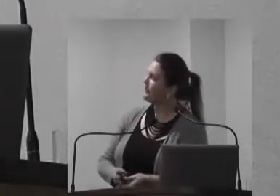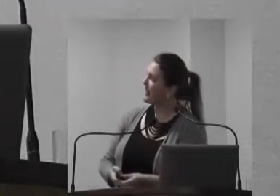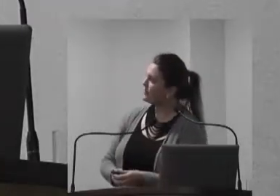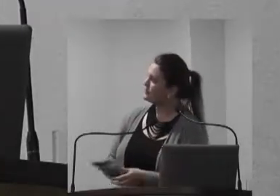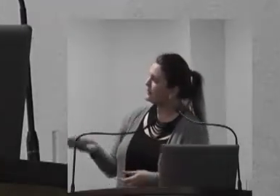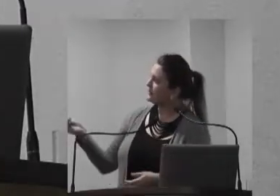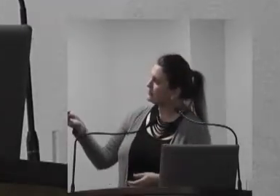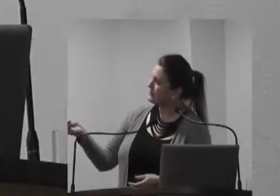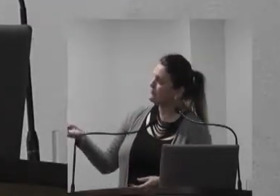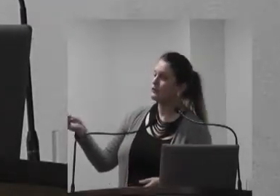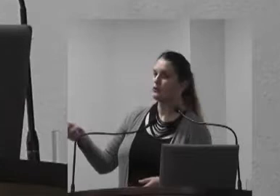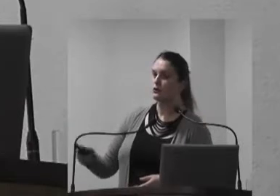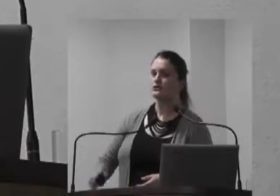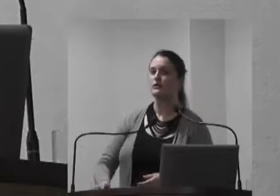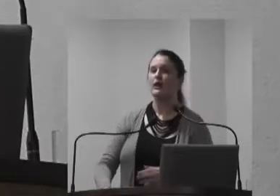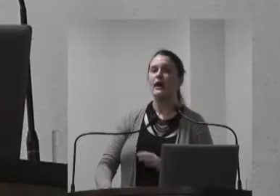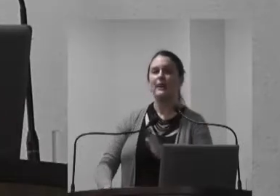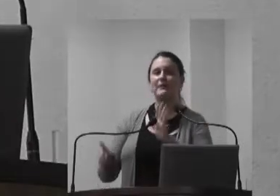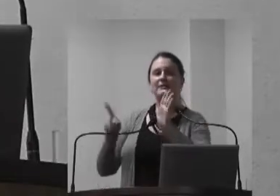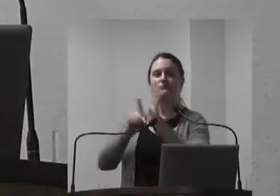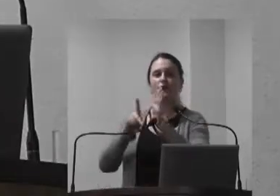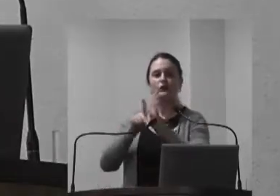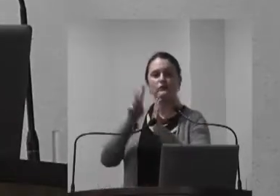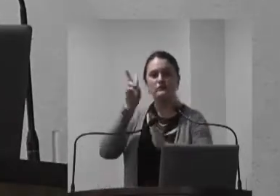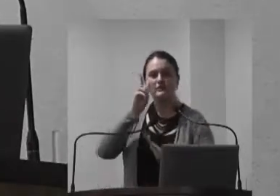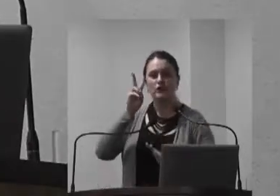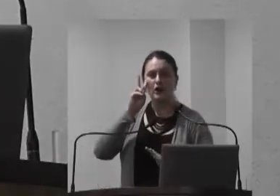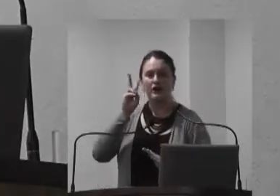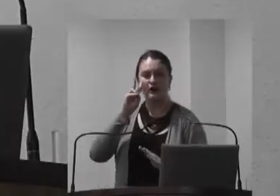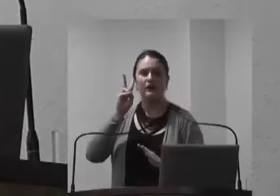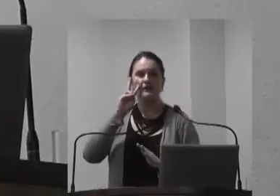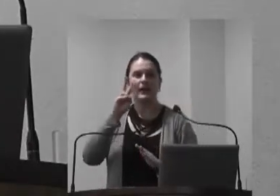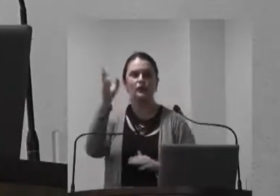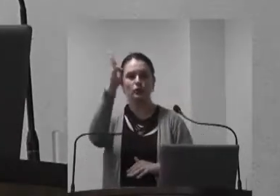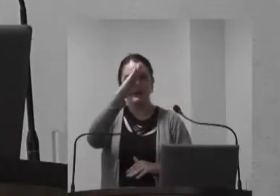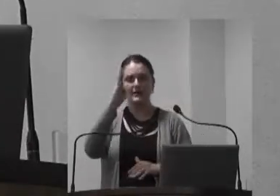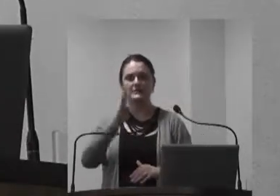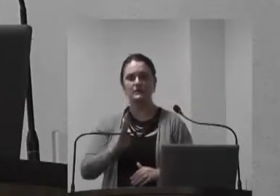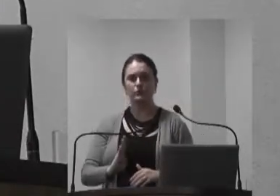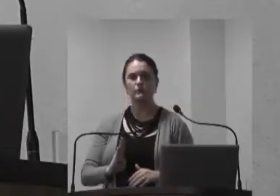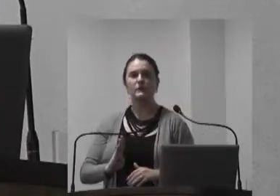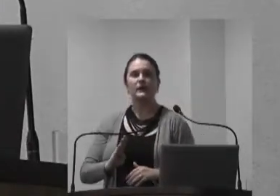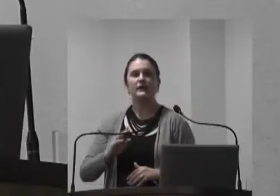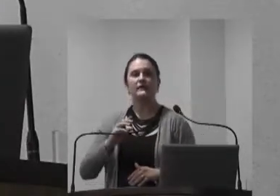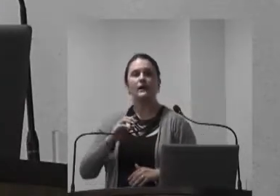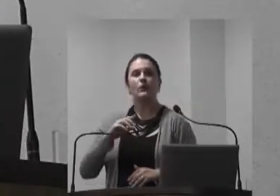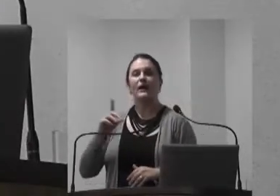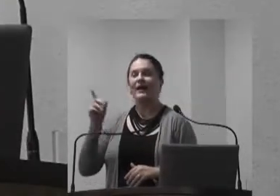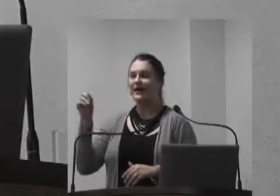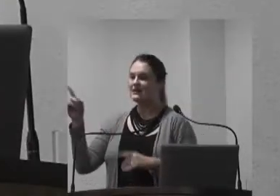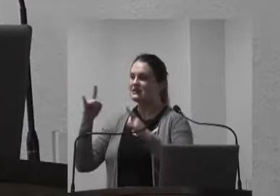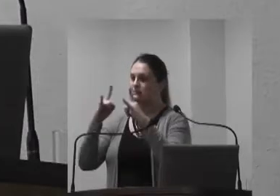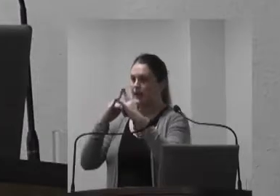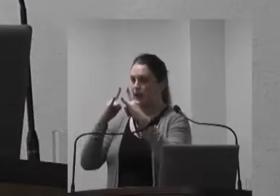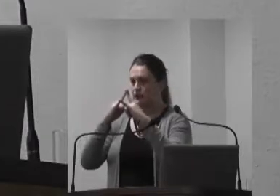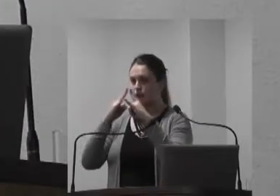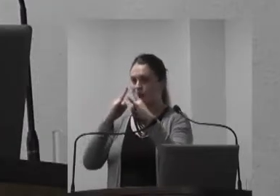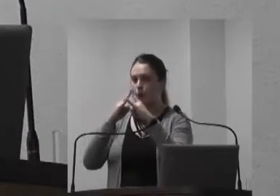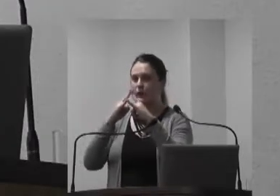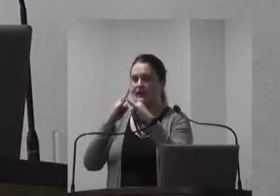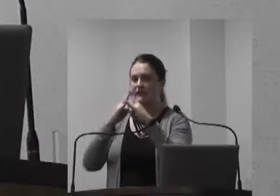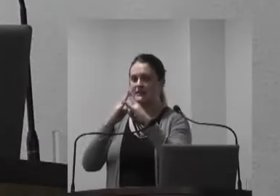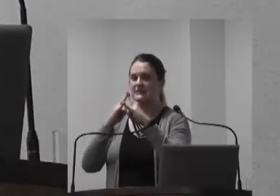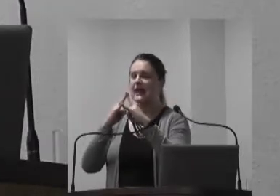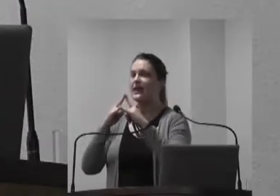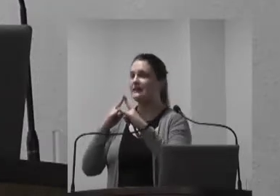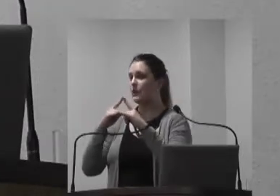É esse prédio lindo, maravilhoso, é patrimônio da história, né, do Brasil. Então, esse prédio,